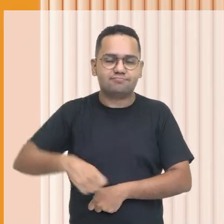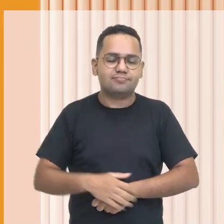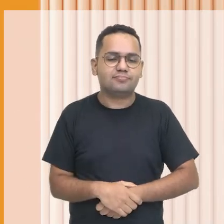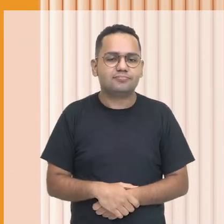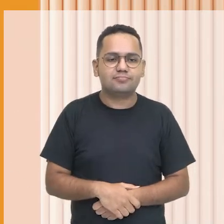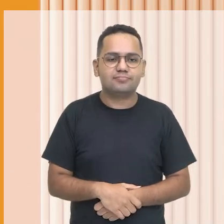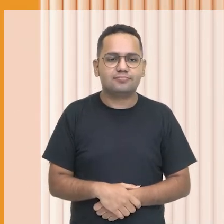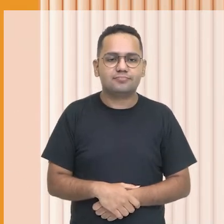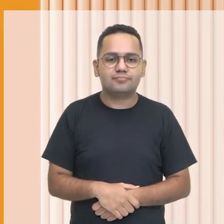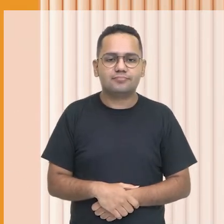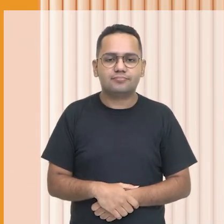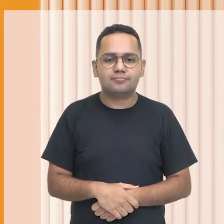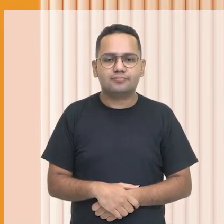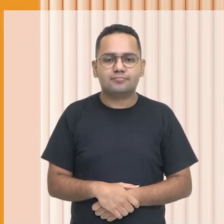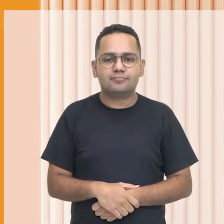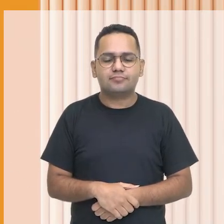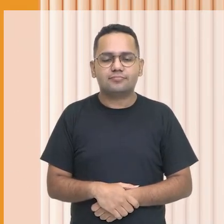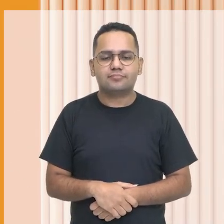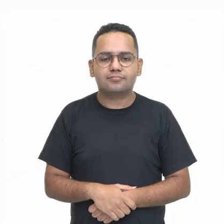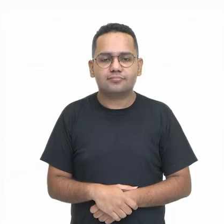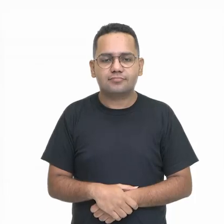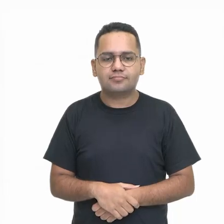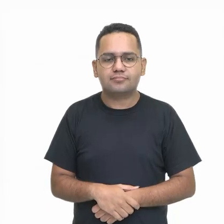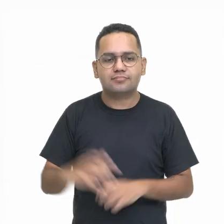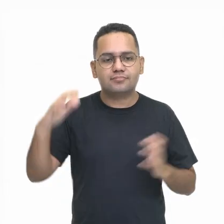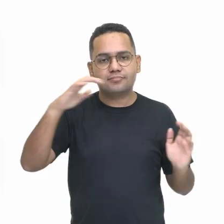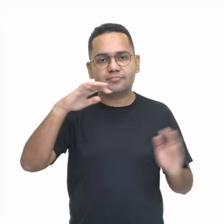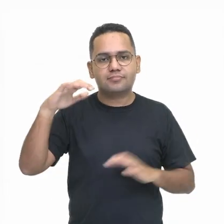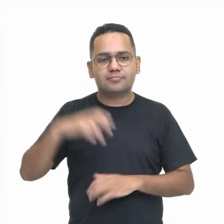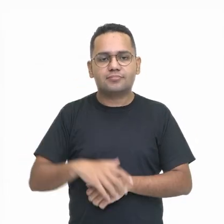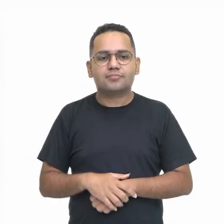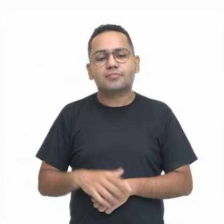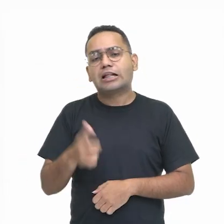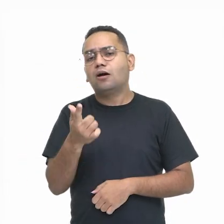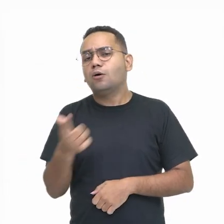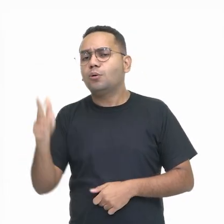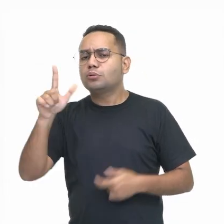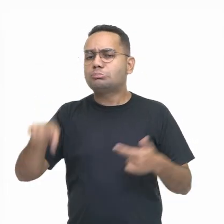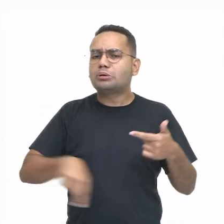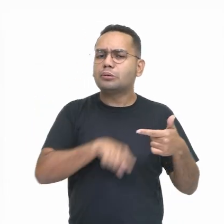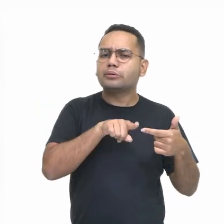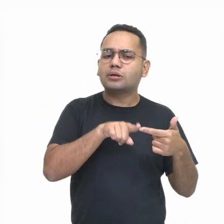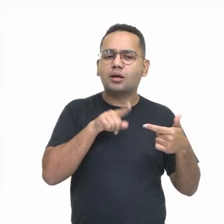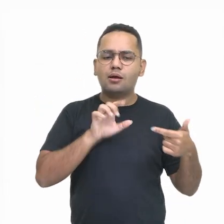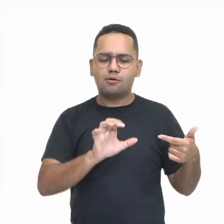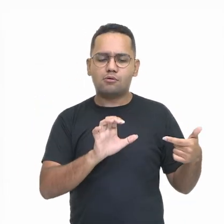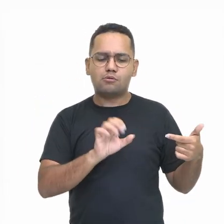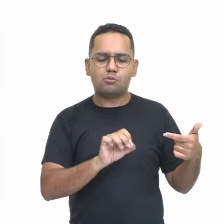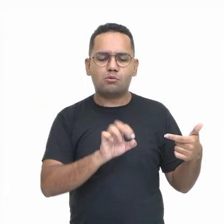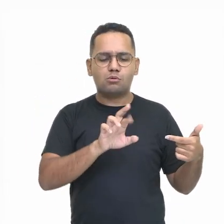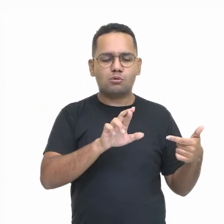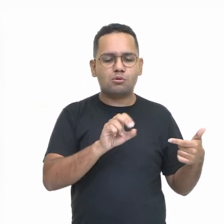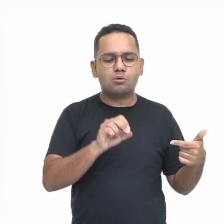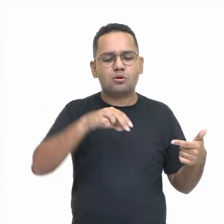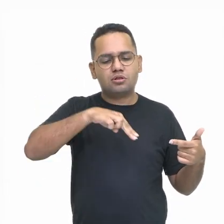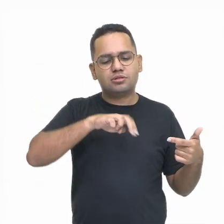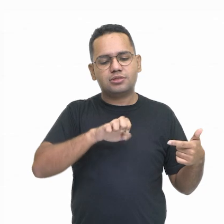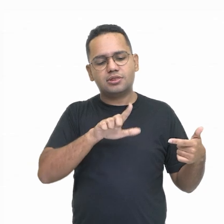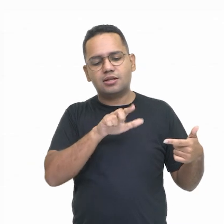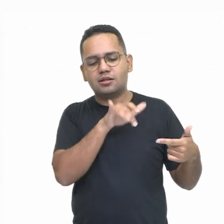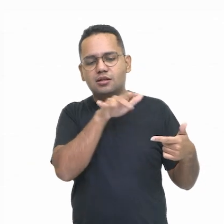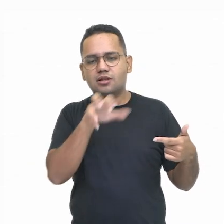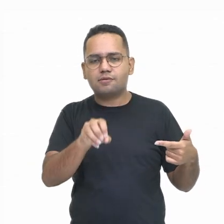que pode se manifestar a questão do clientelismo é a questão do coronelismo, ok?